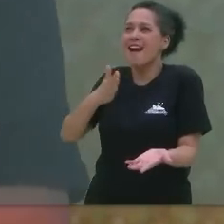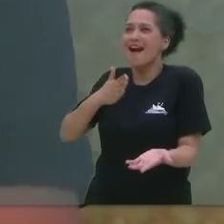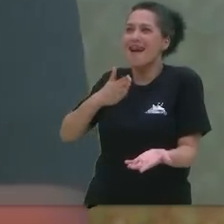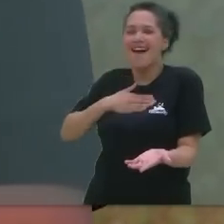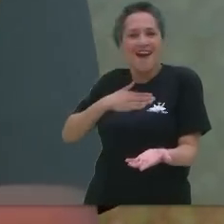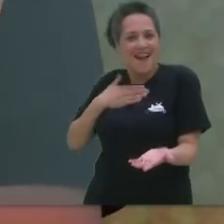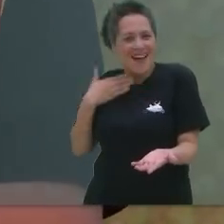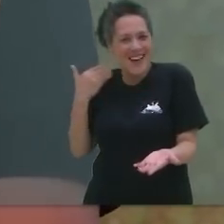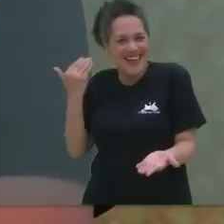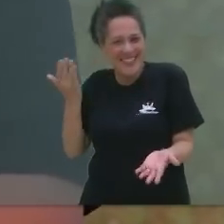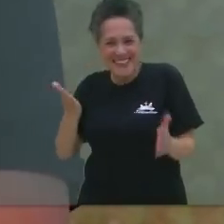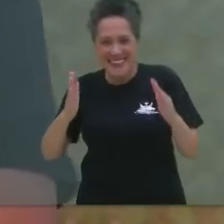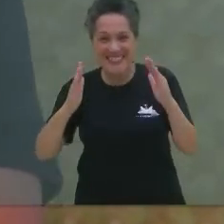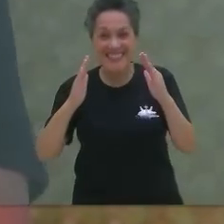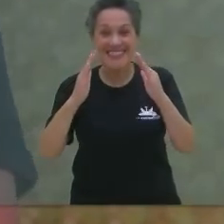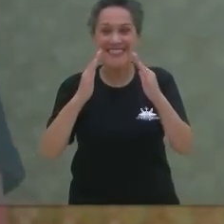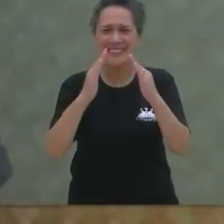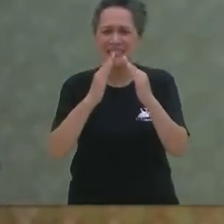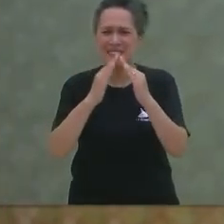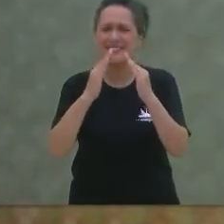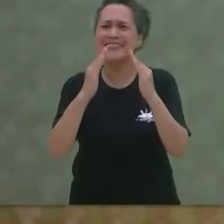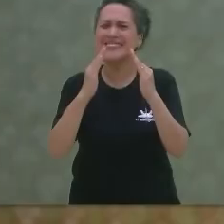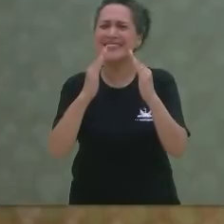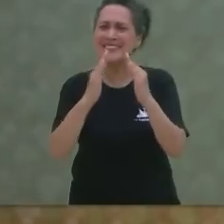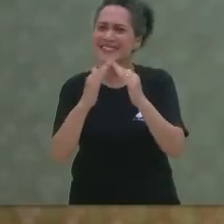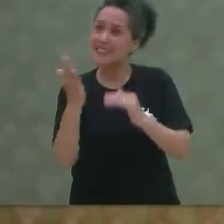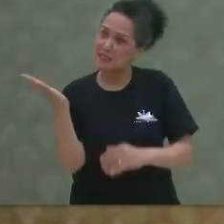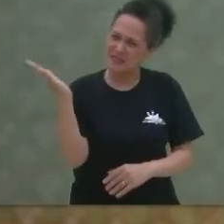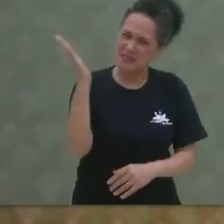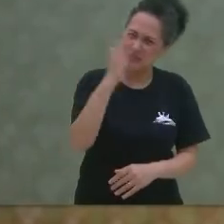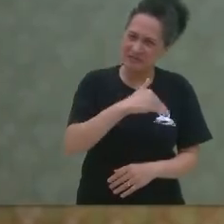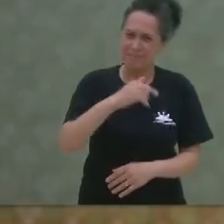vamos à casa do